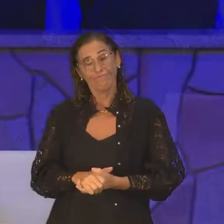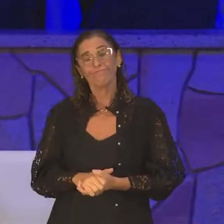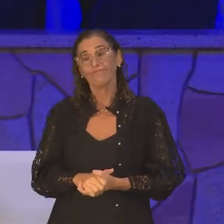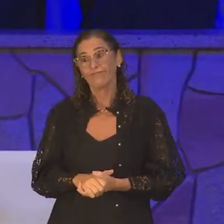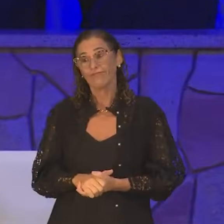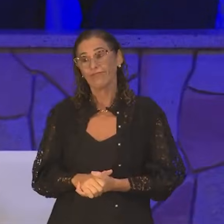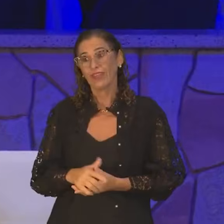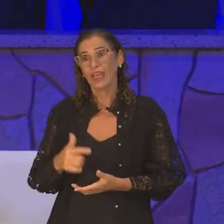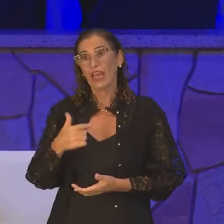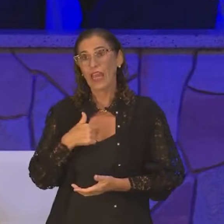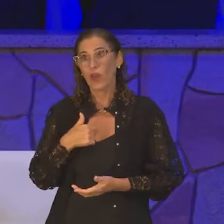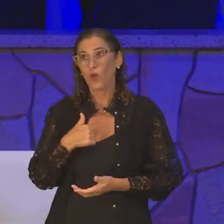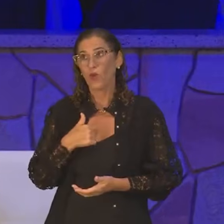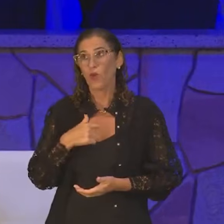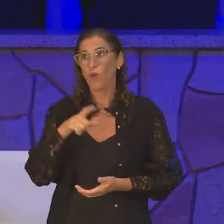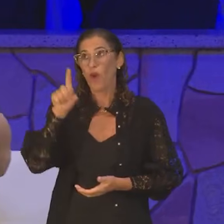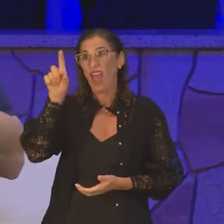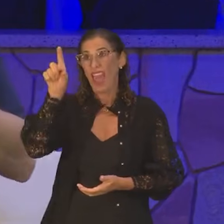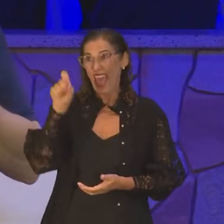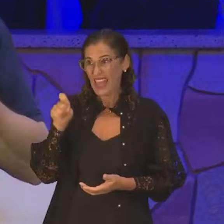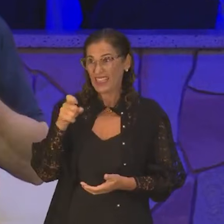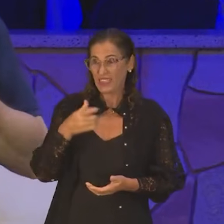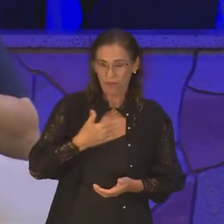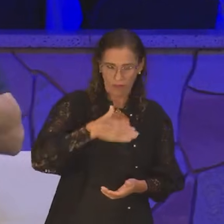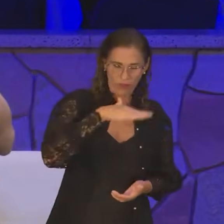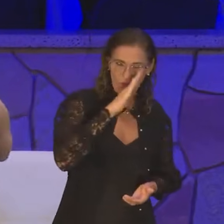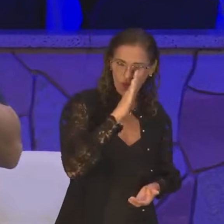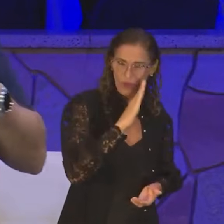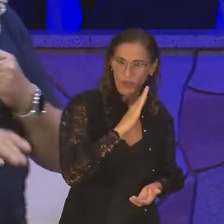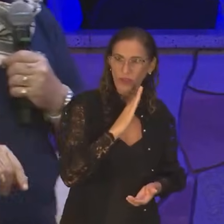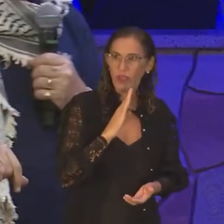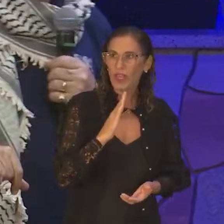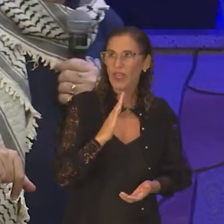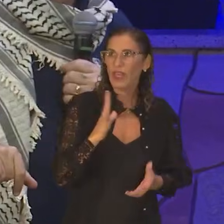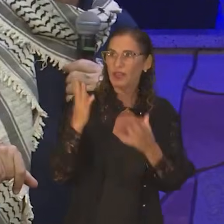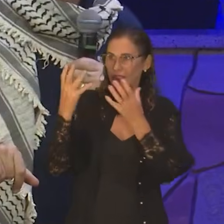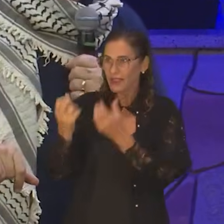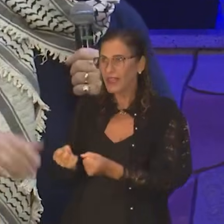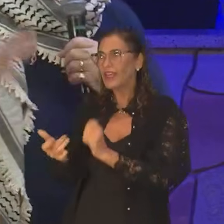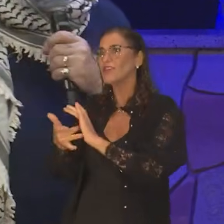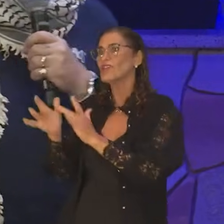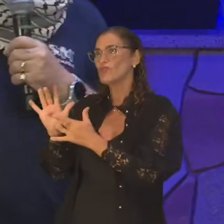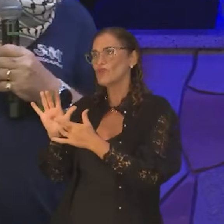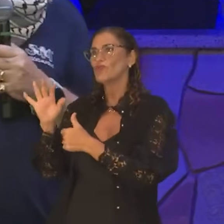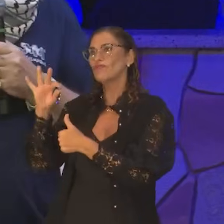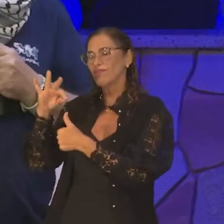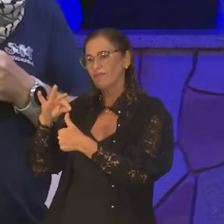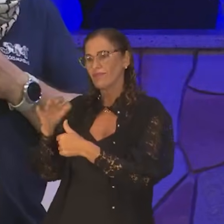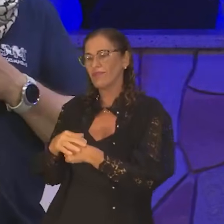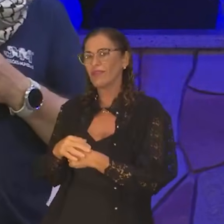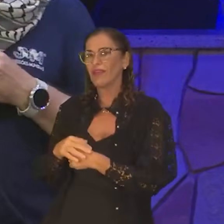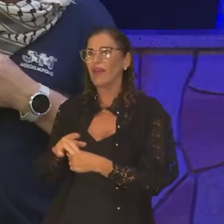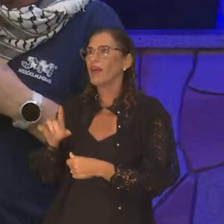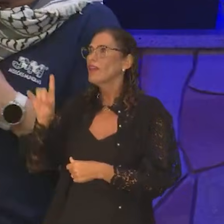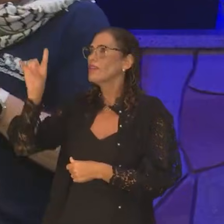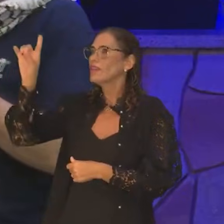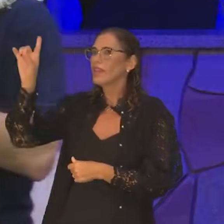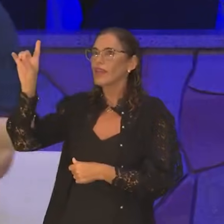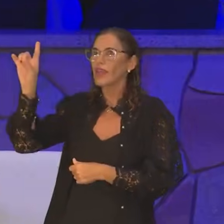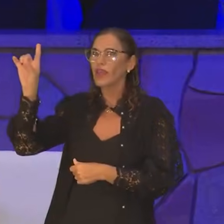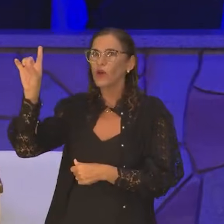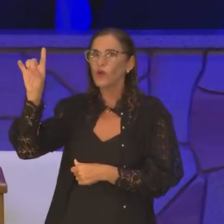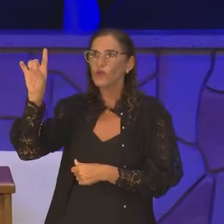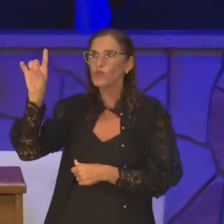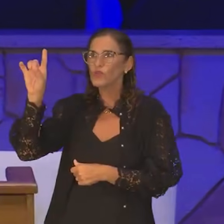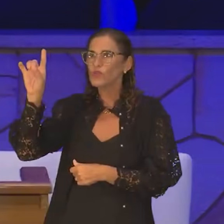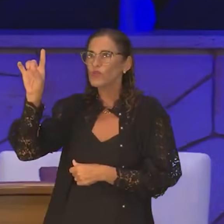Eu como ex-muçulmano, e vim para Cristo, gente, um Deus que nos salva, me mandou morrer,